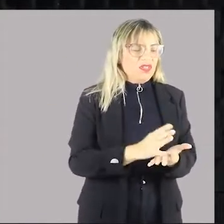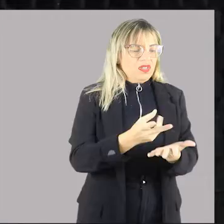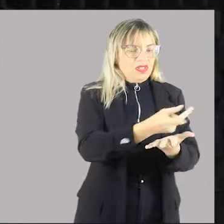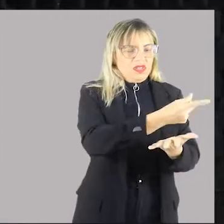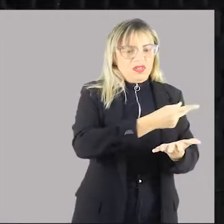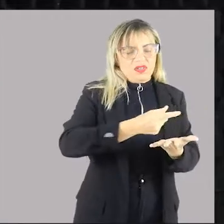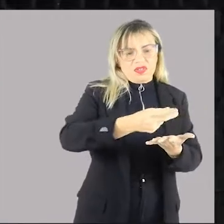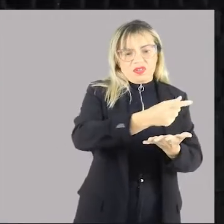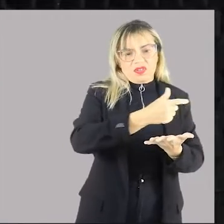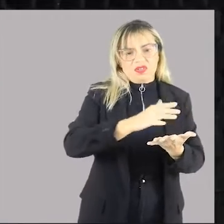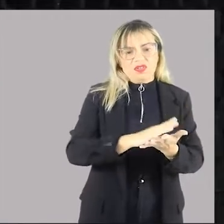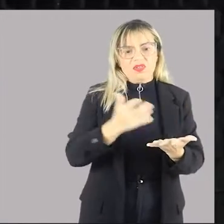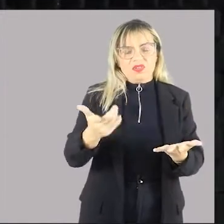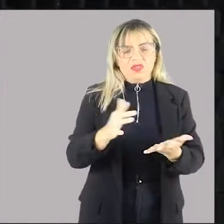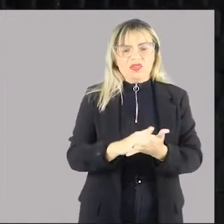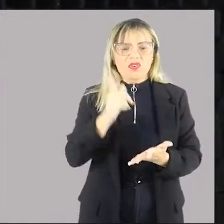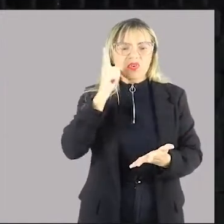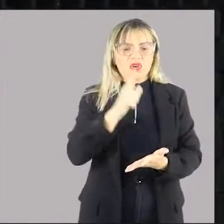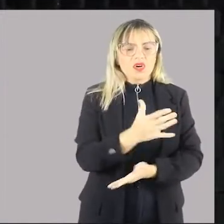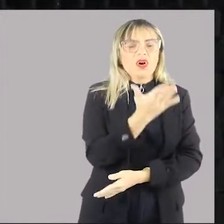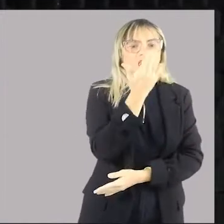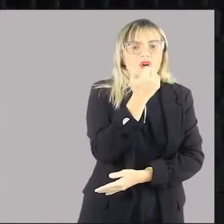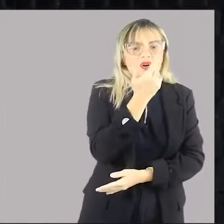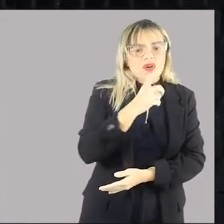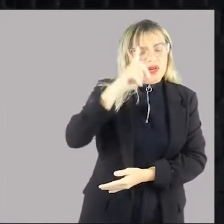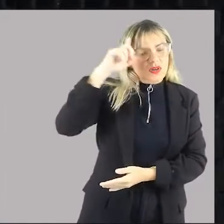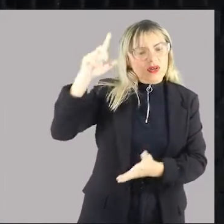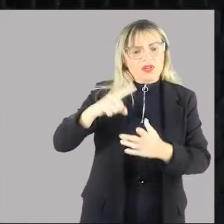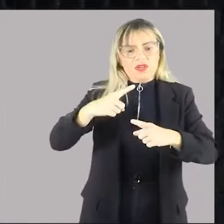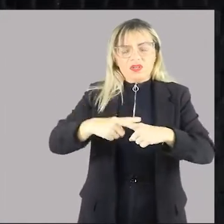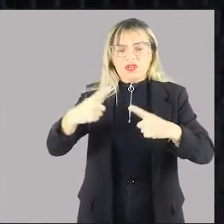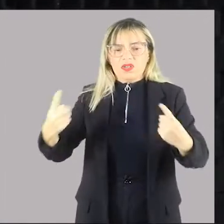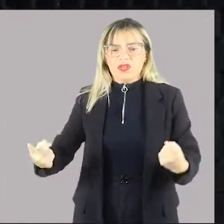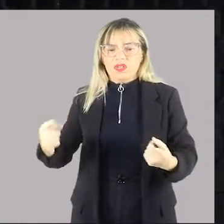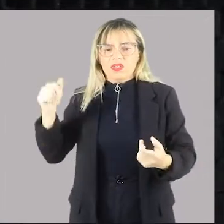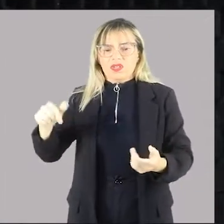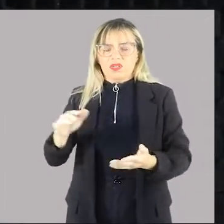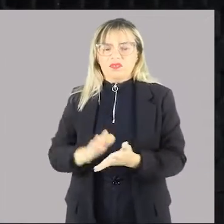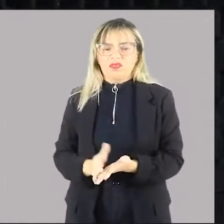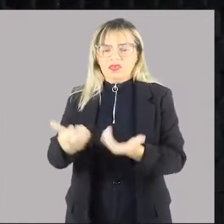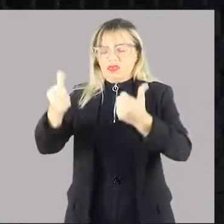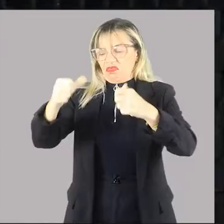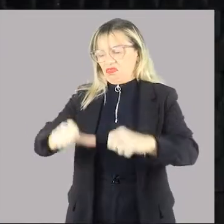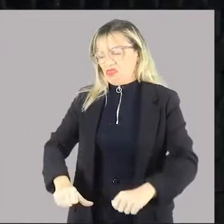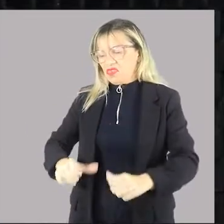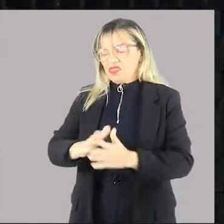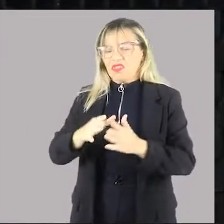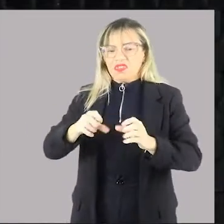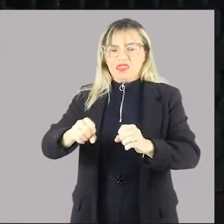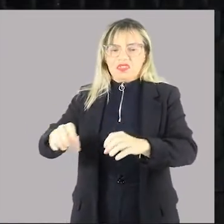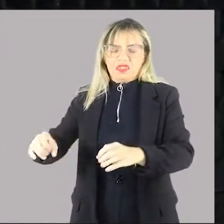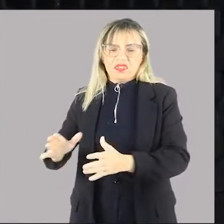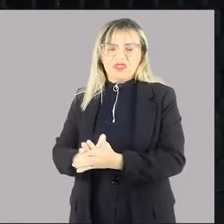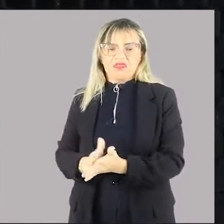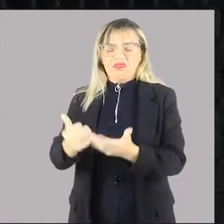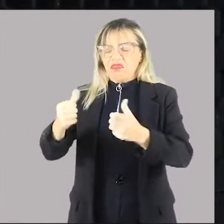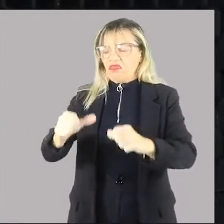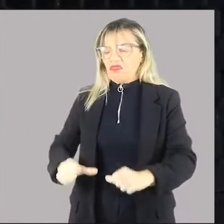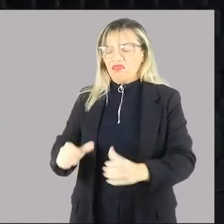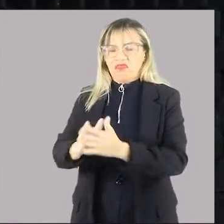garanta pelo menos um alimento por dia, mas existe precariedade na educação, na minha